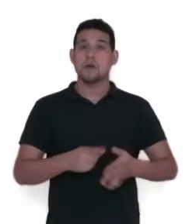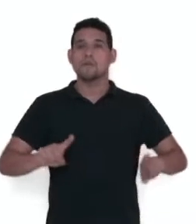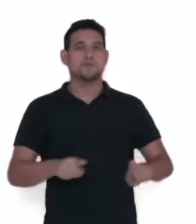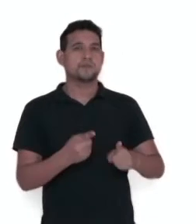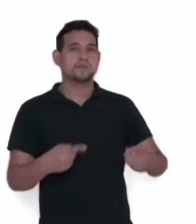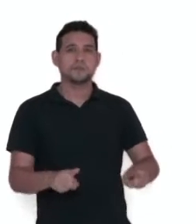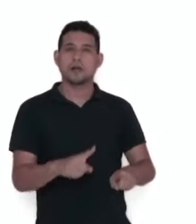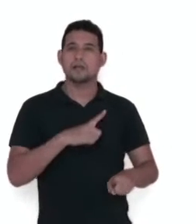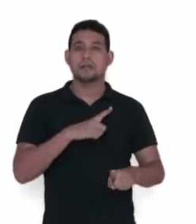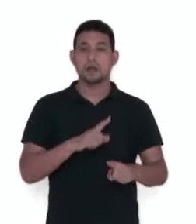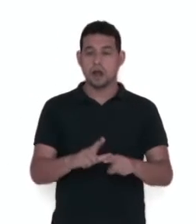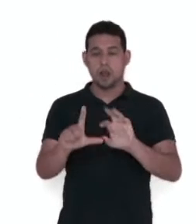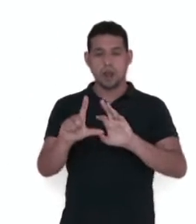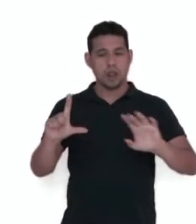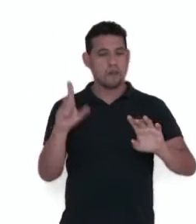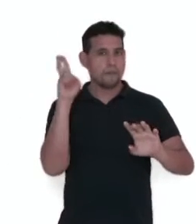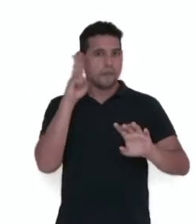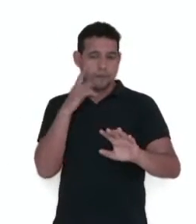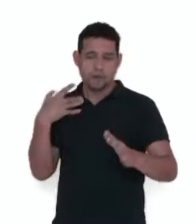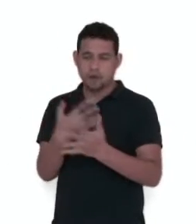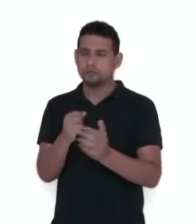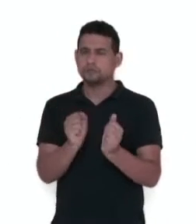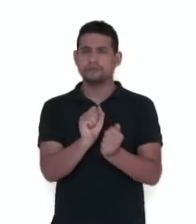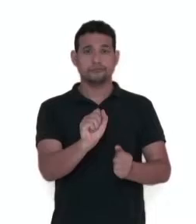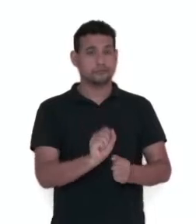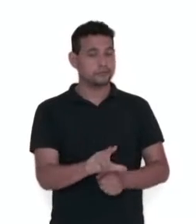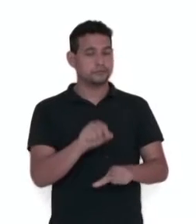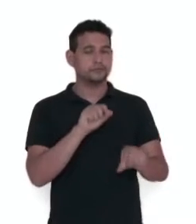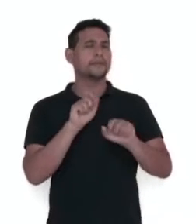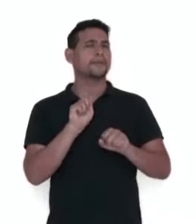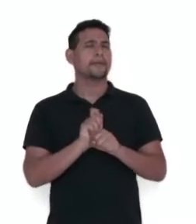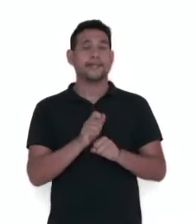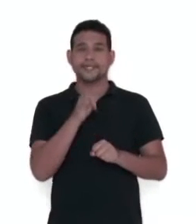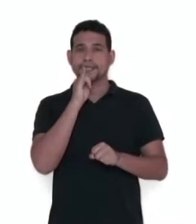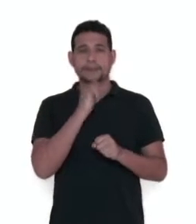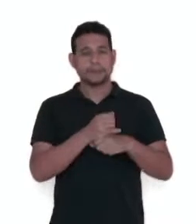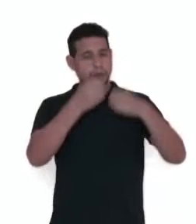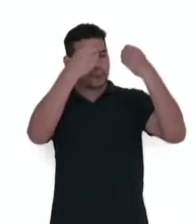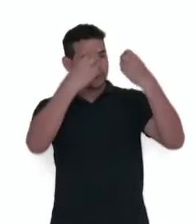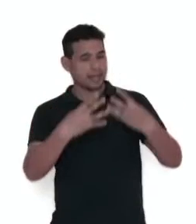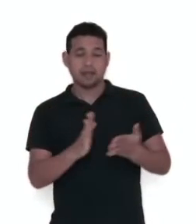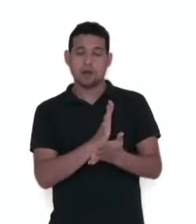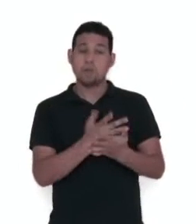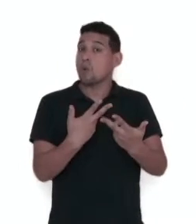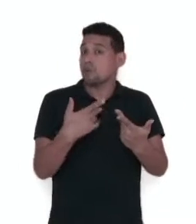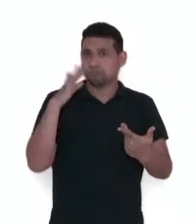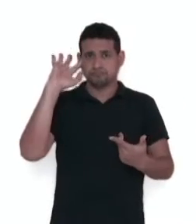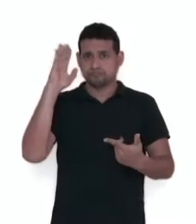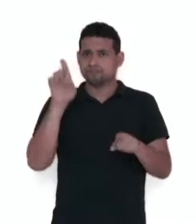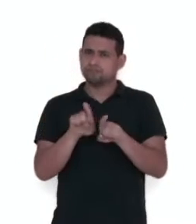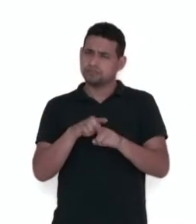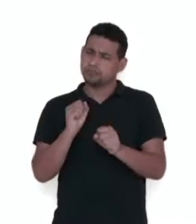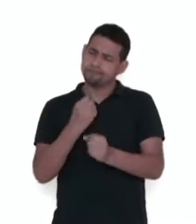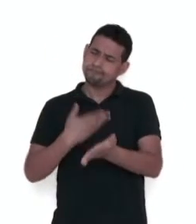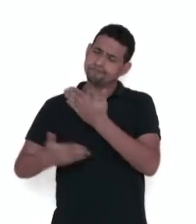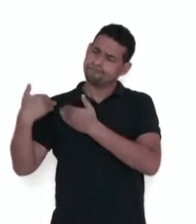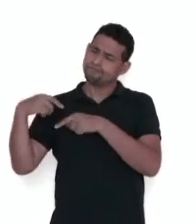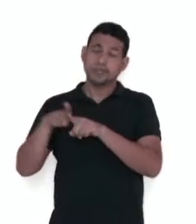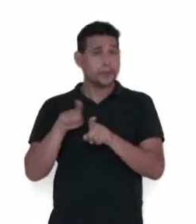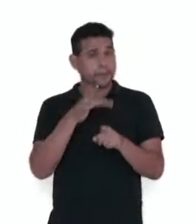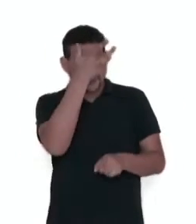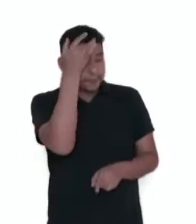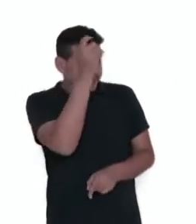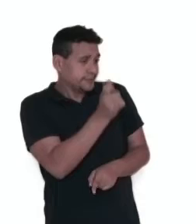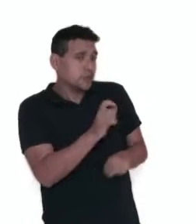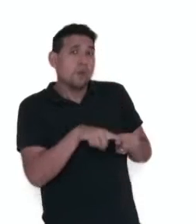traen consigo una historia, es decir, una narración de algo que se ha pasado con alguien o